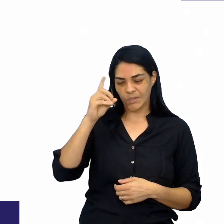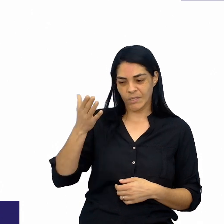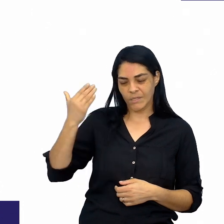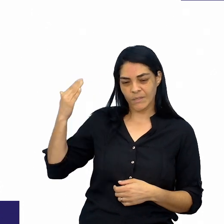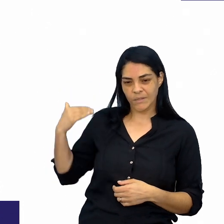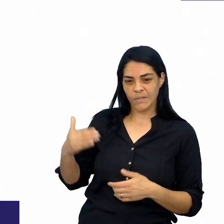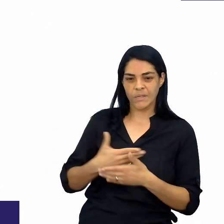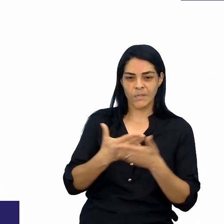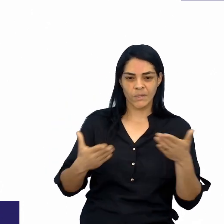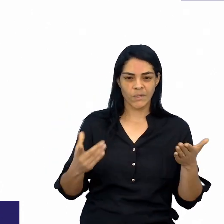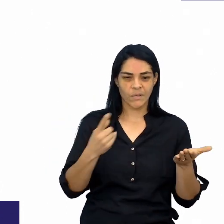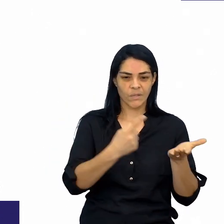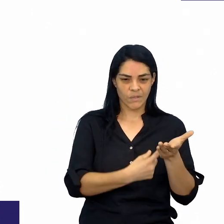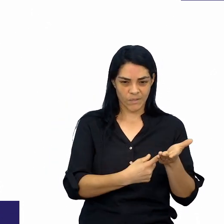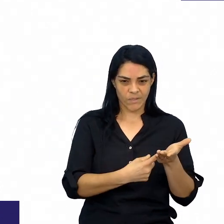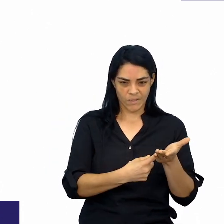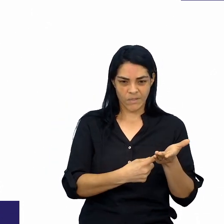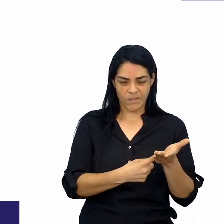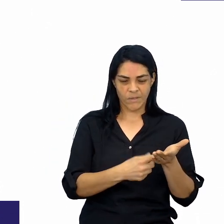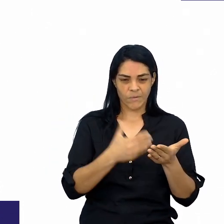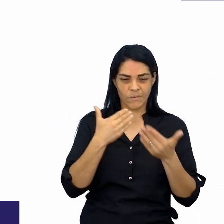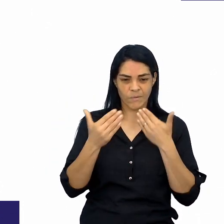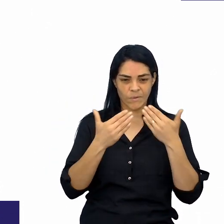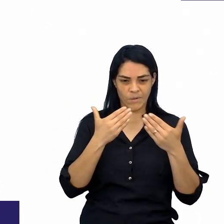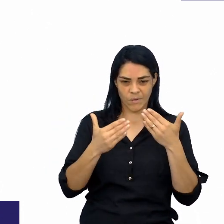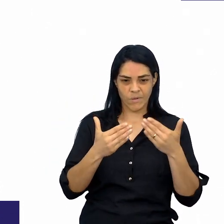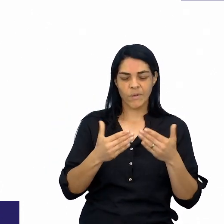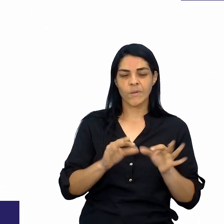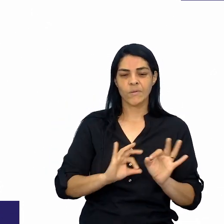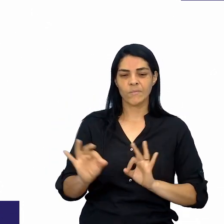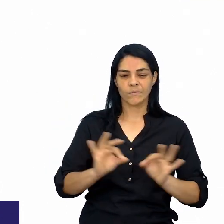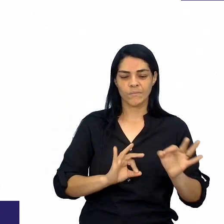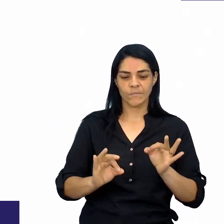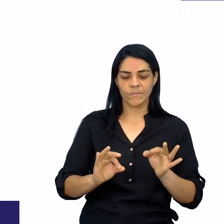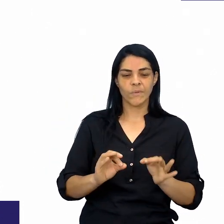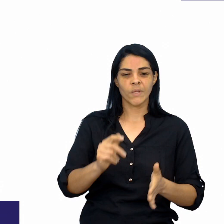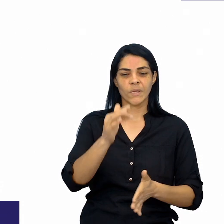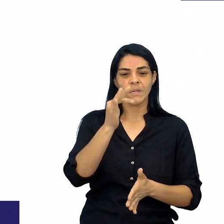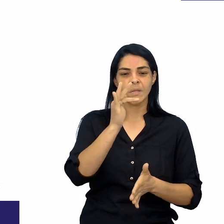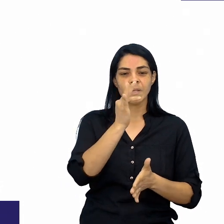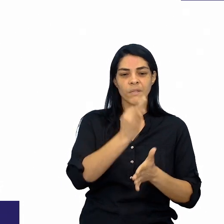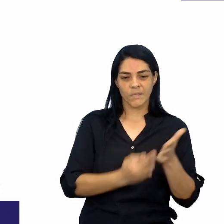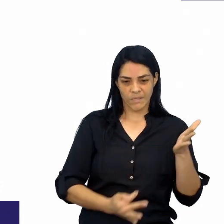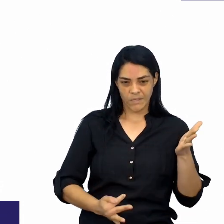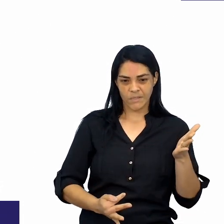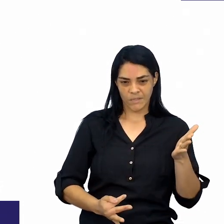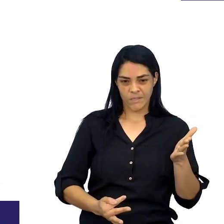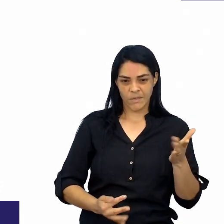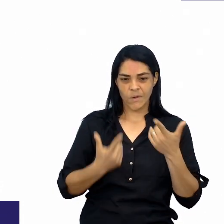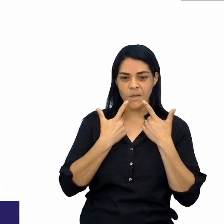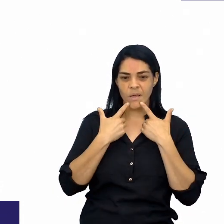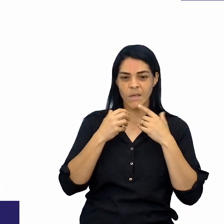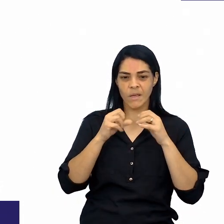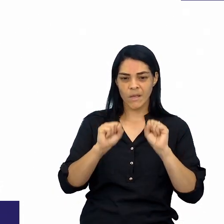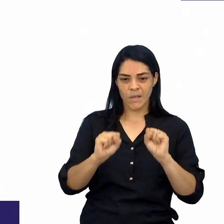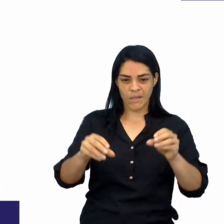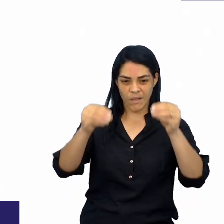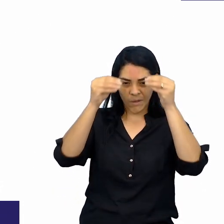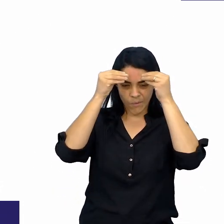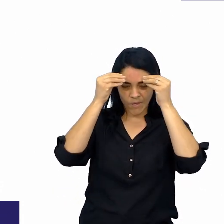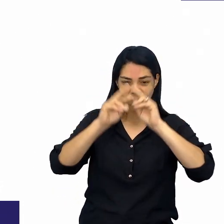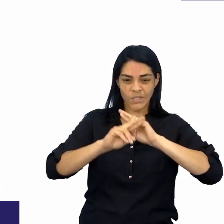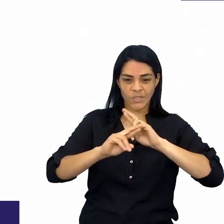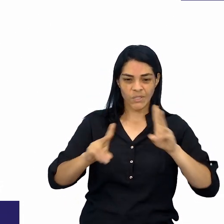nós tratamos da produção textual em diferentes linguagens, né? E